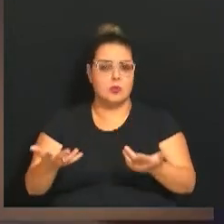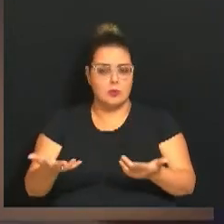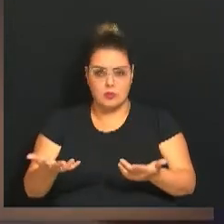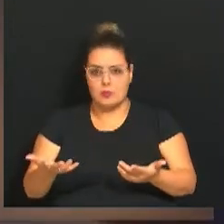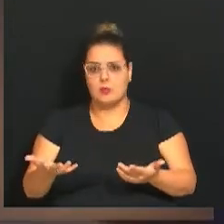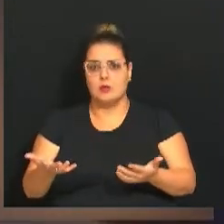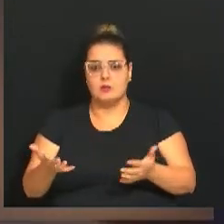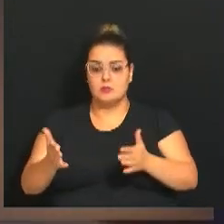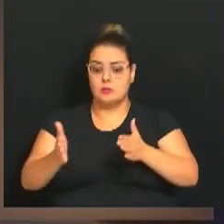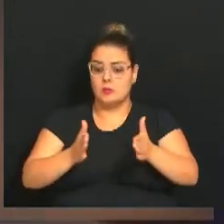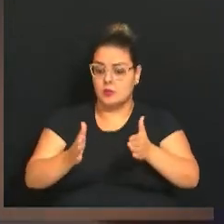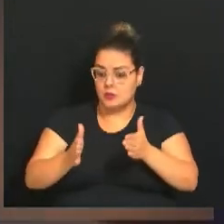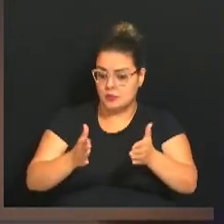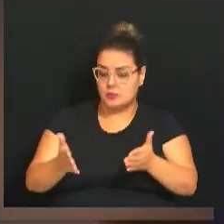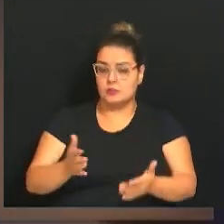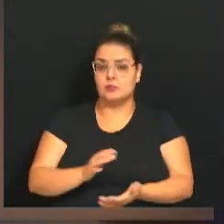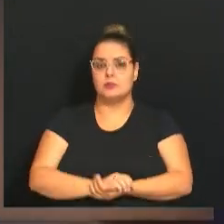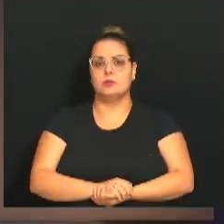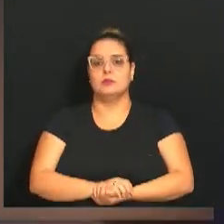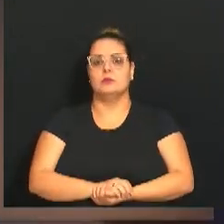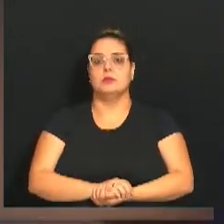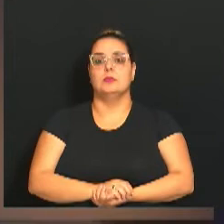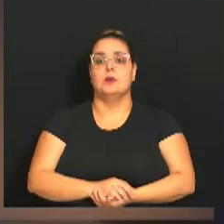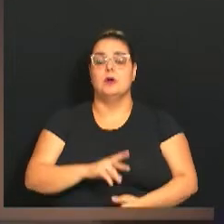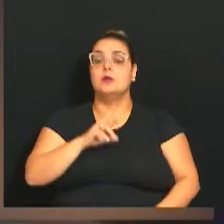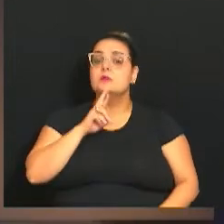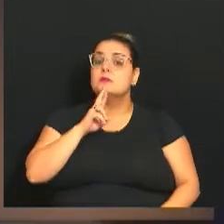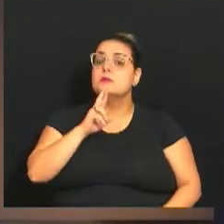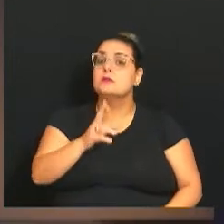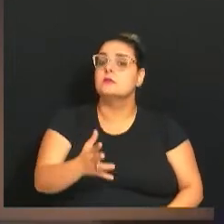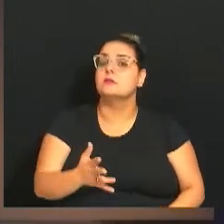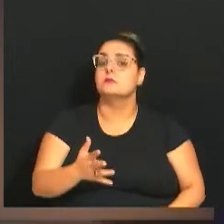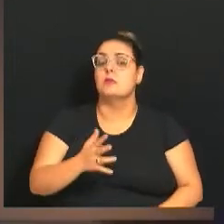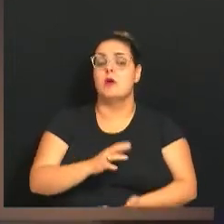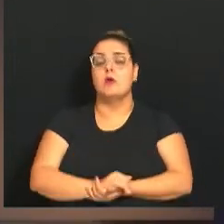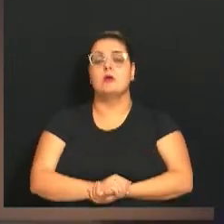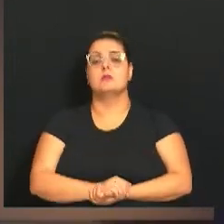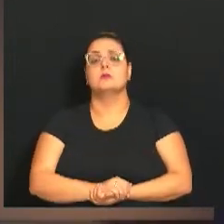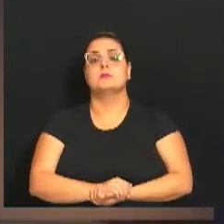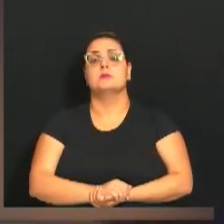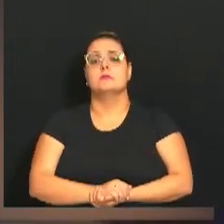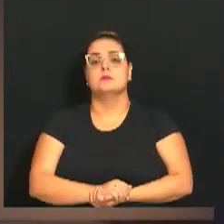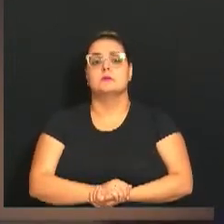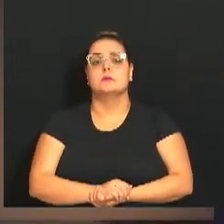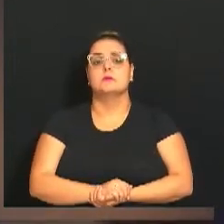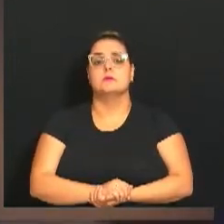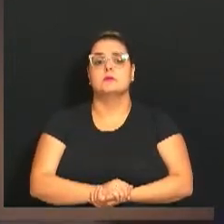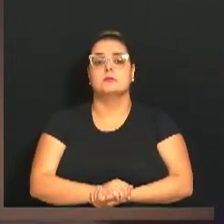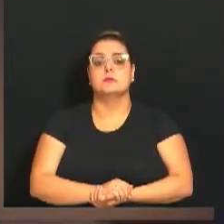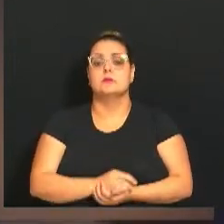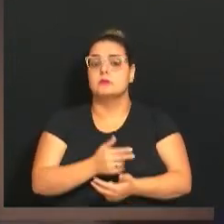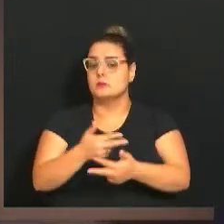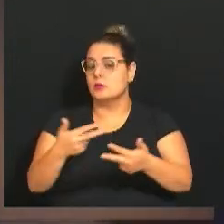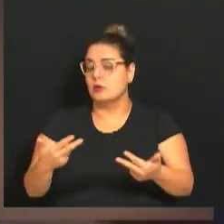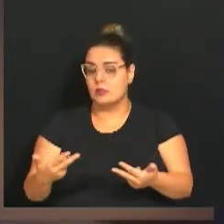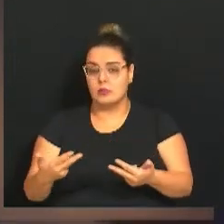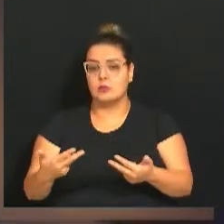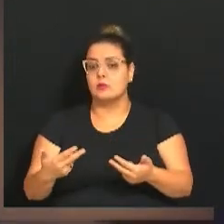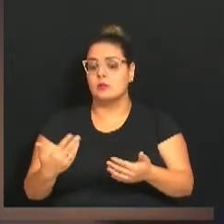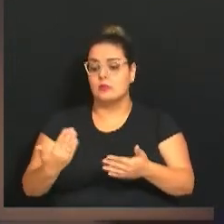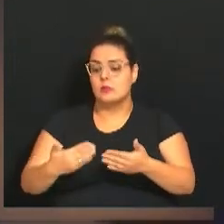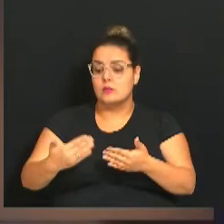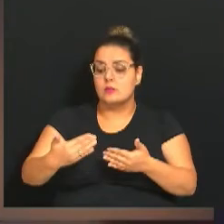tempo as respostas a essas situações eram dadas a partir de